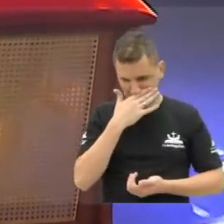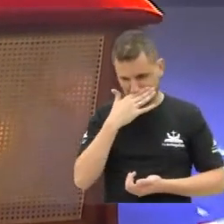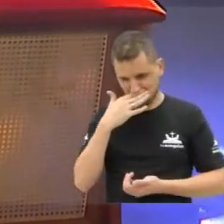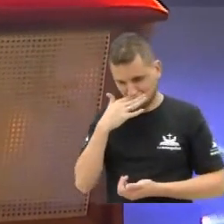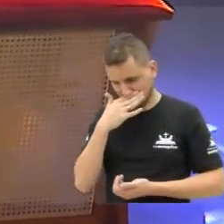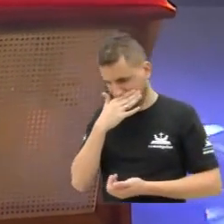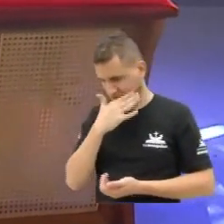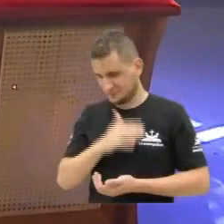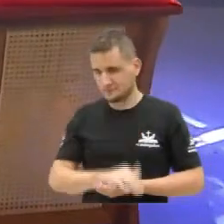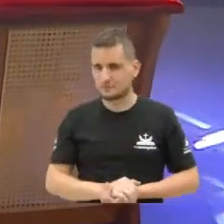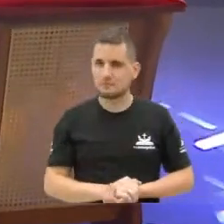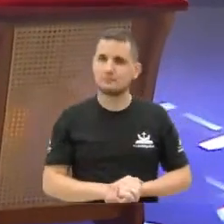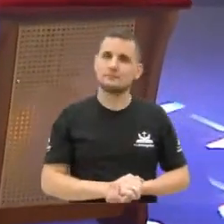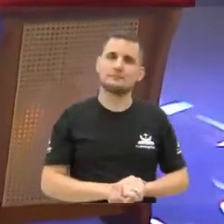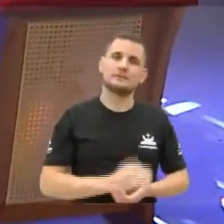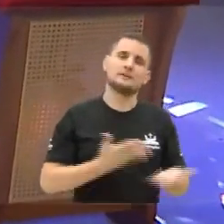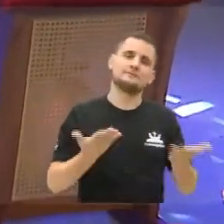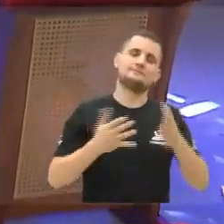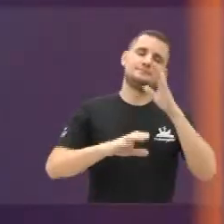Cantemos.